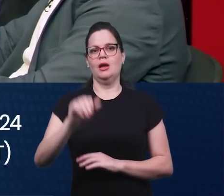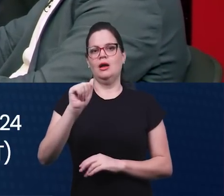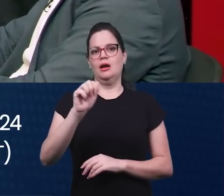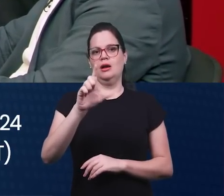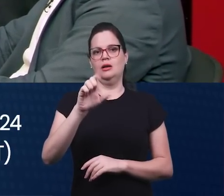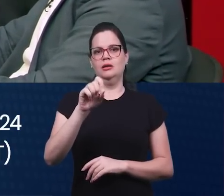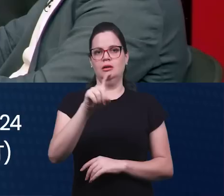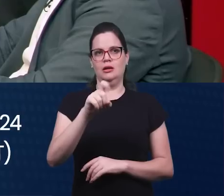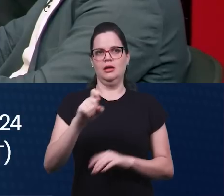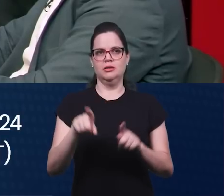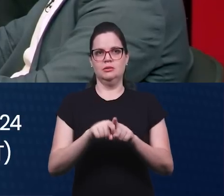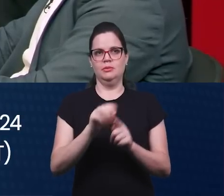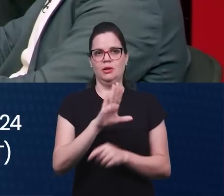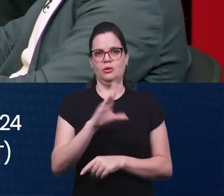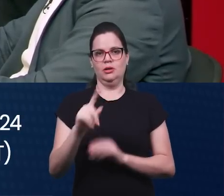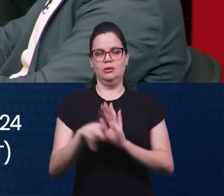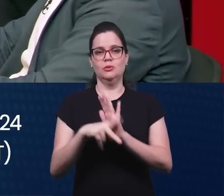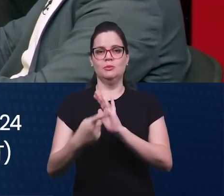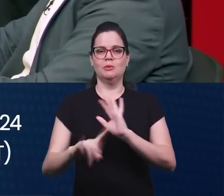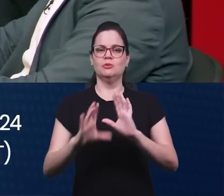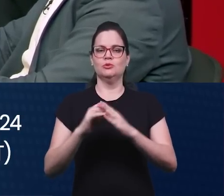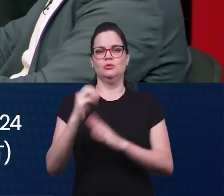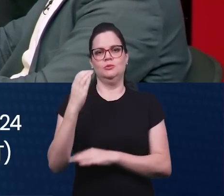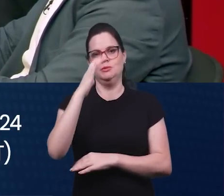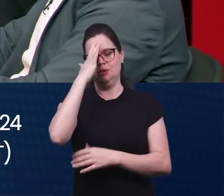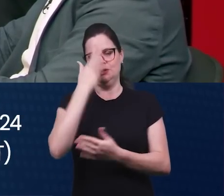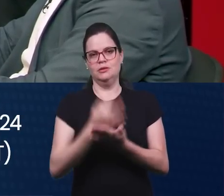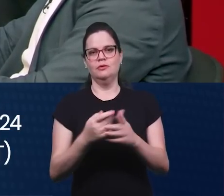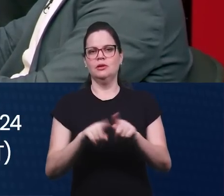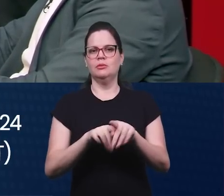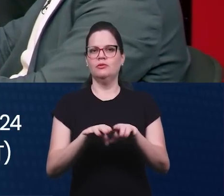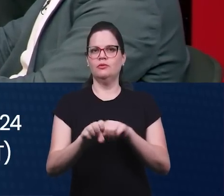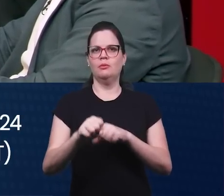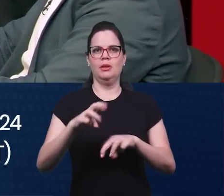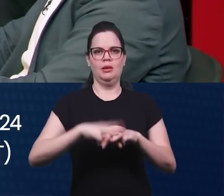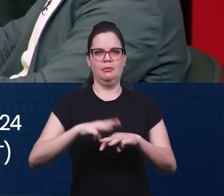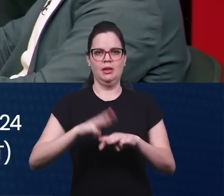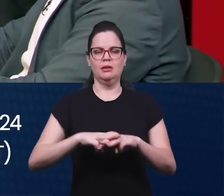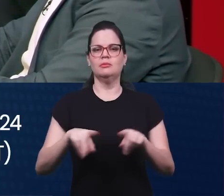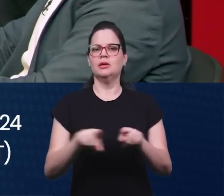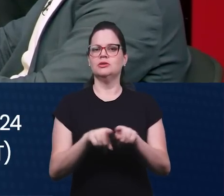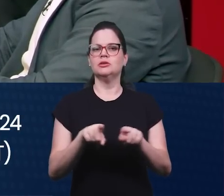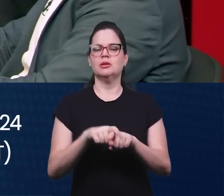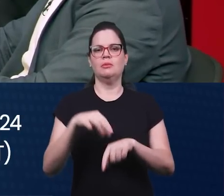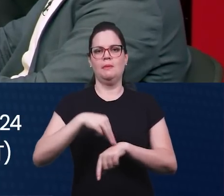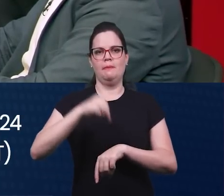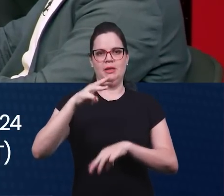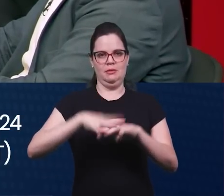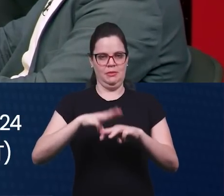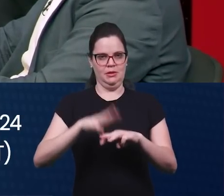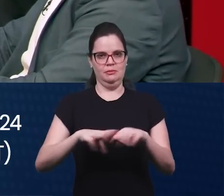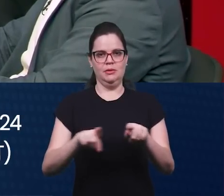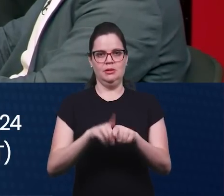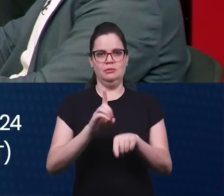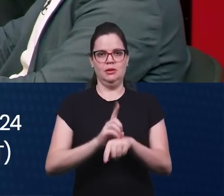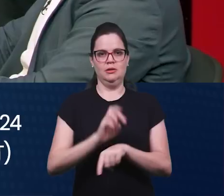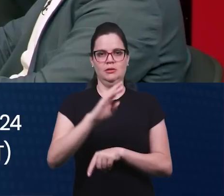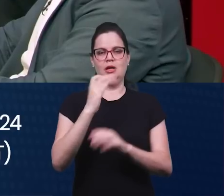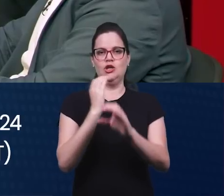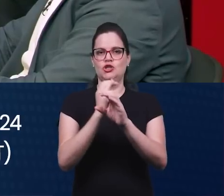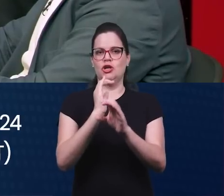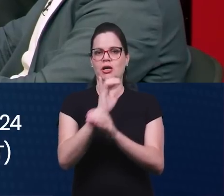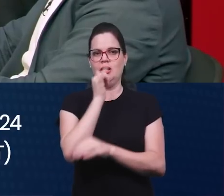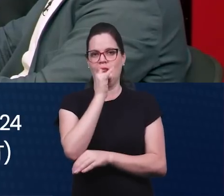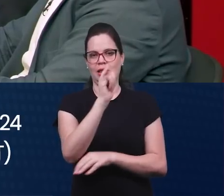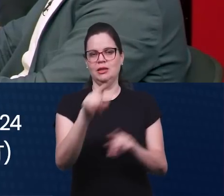é coordenador do Grupo Ciência e Fé, e é graduado em matemática, mestre em matemática e doutor também em engenharia